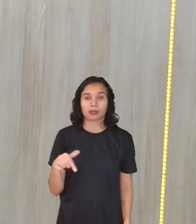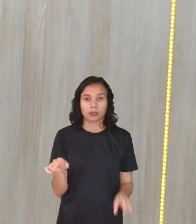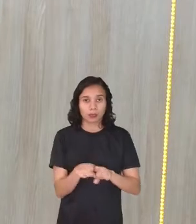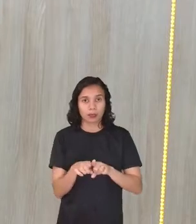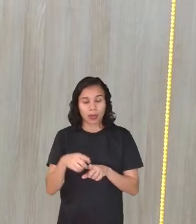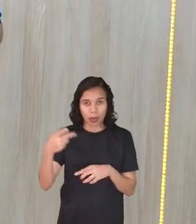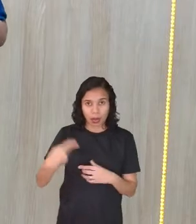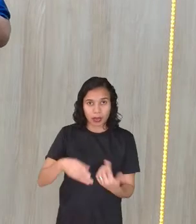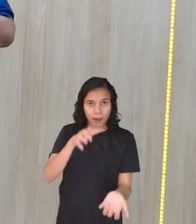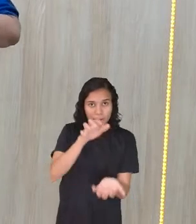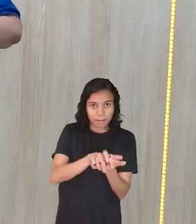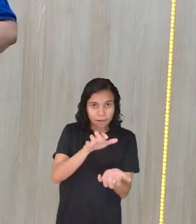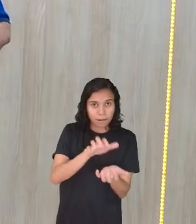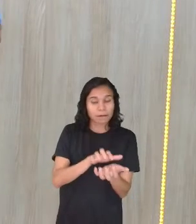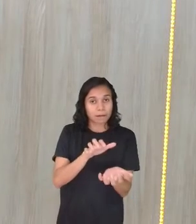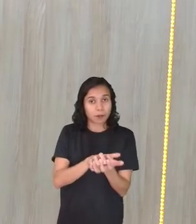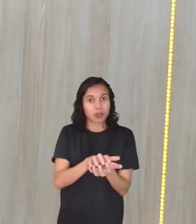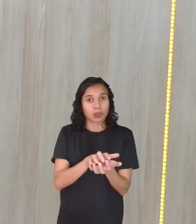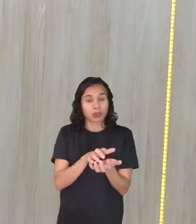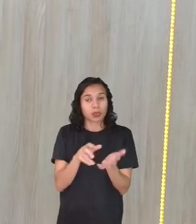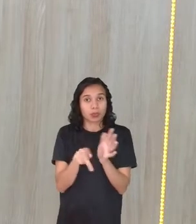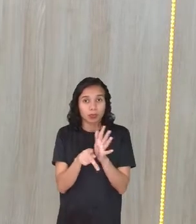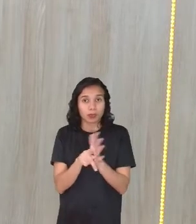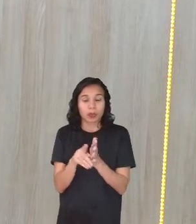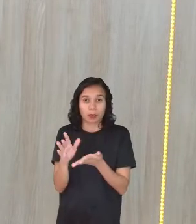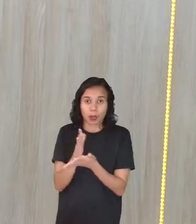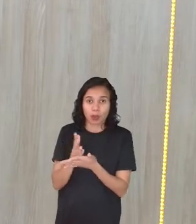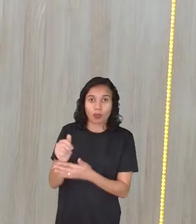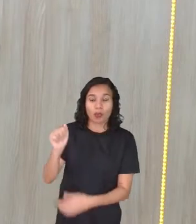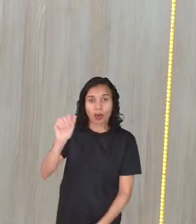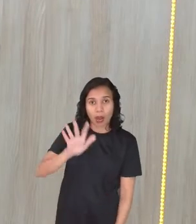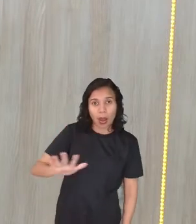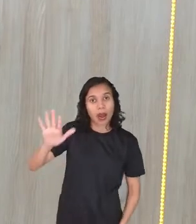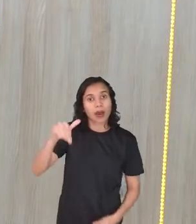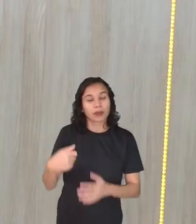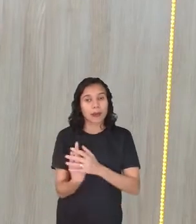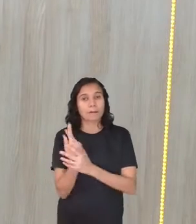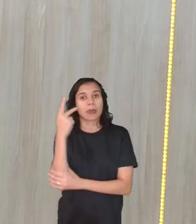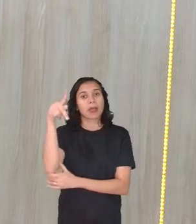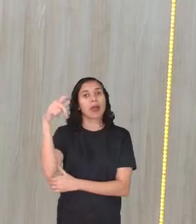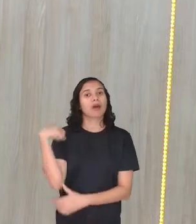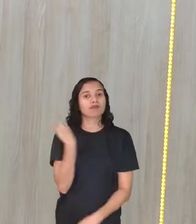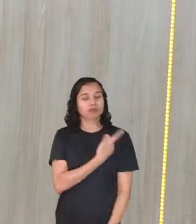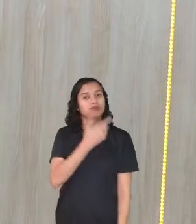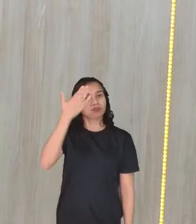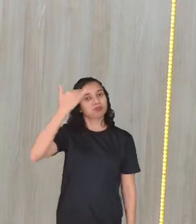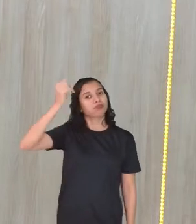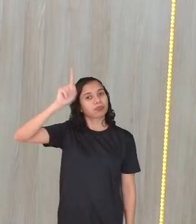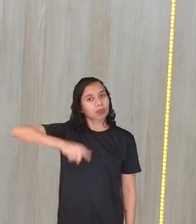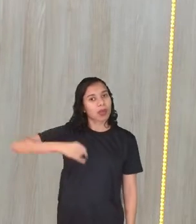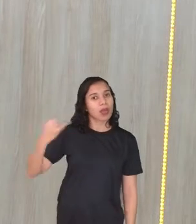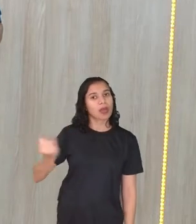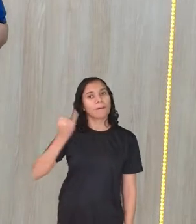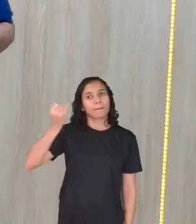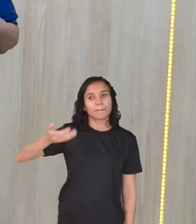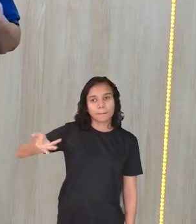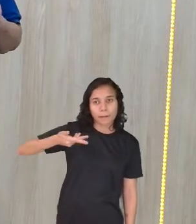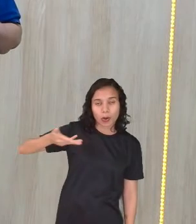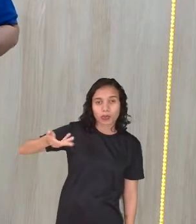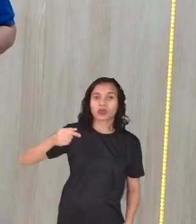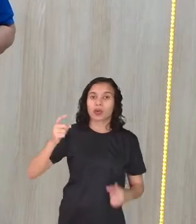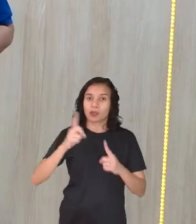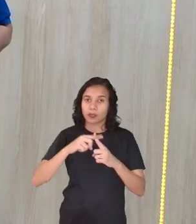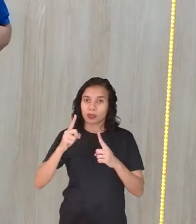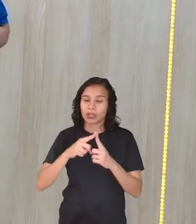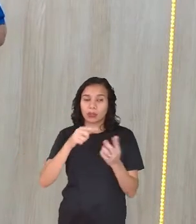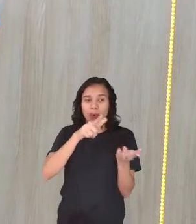em Pernambuco, está uma campanha de, em algumas áreas, estar plantando. A gente sabe que é muito importante para a produção de alguns tipos